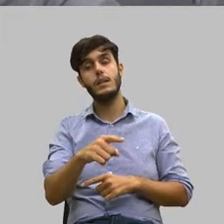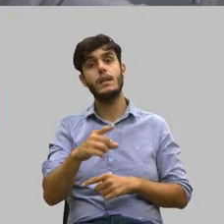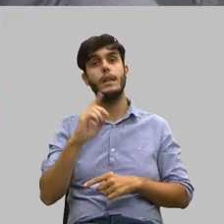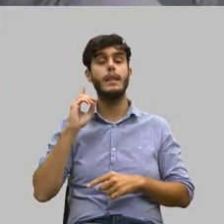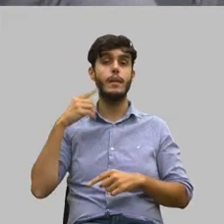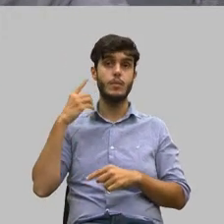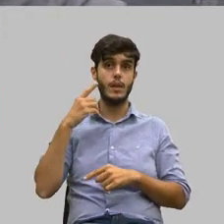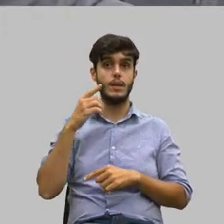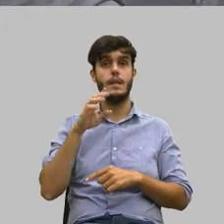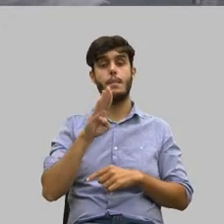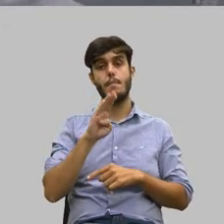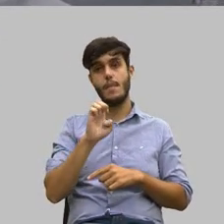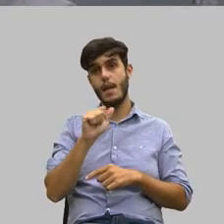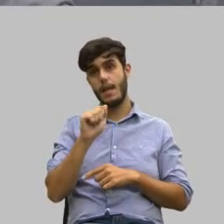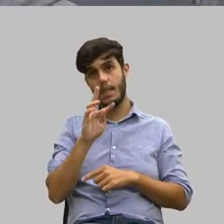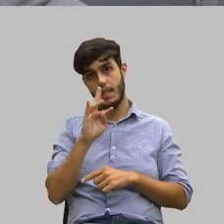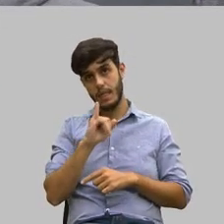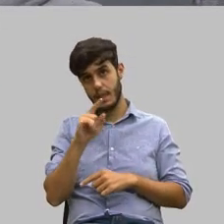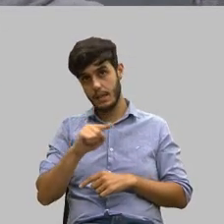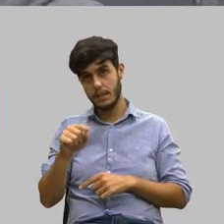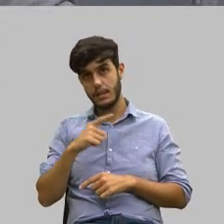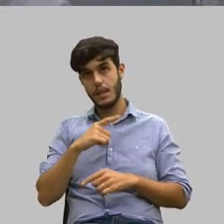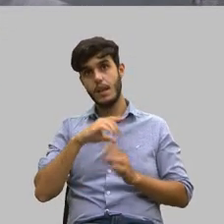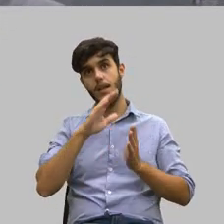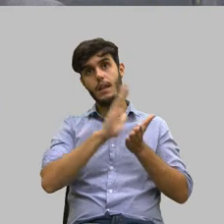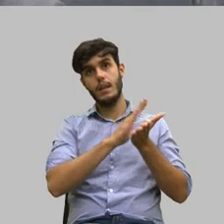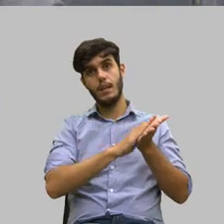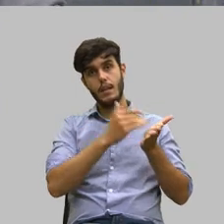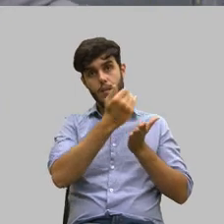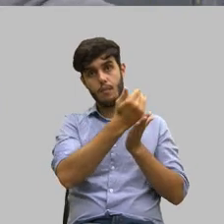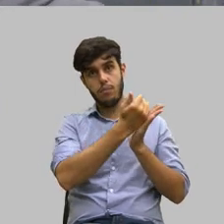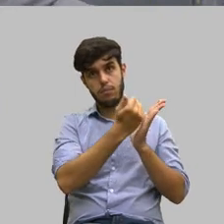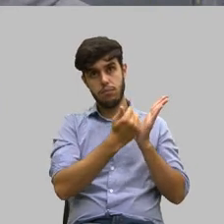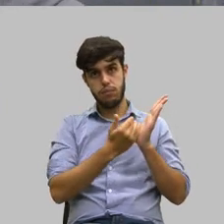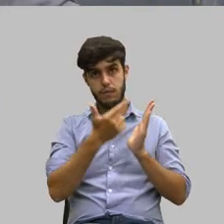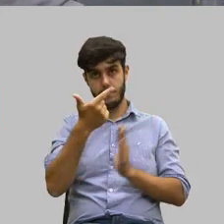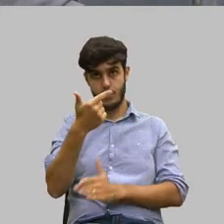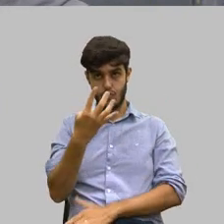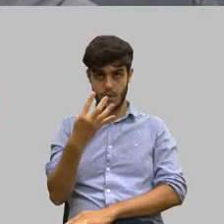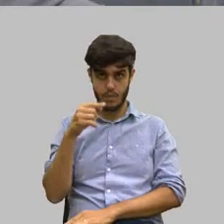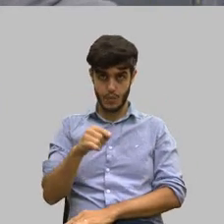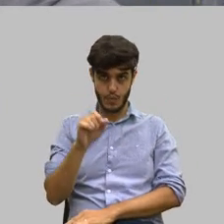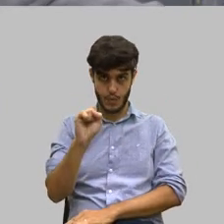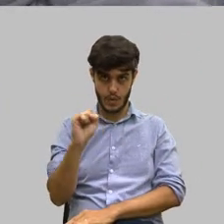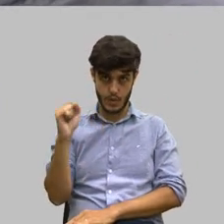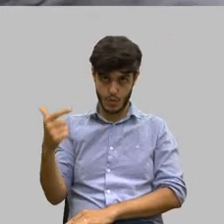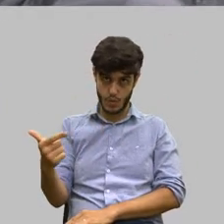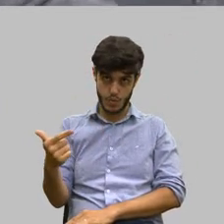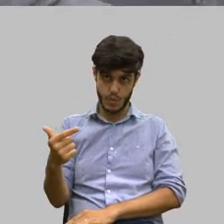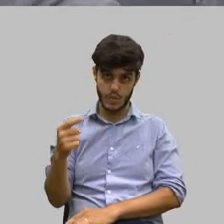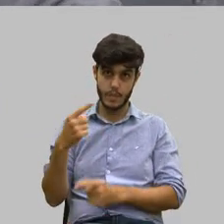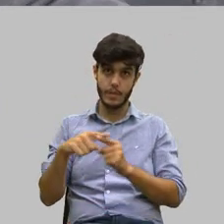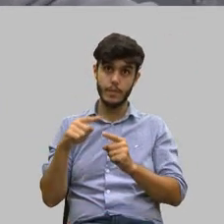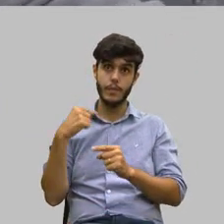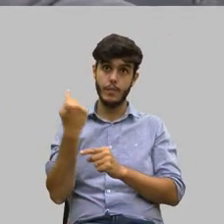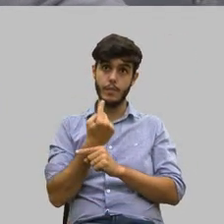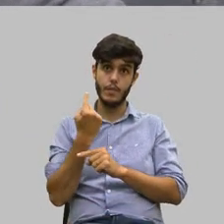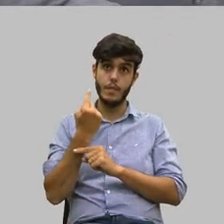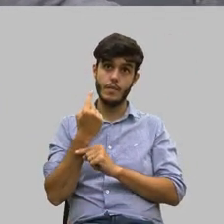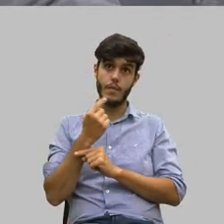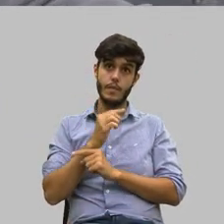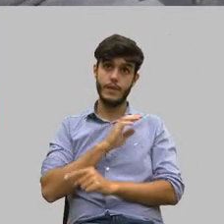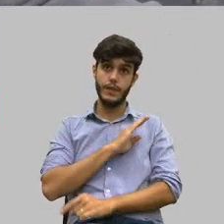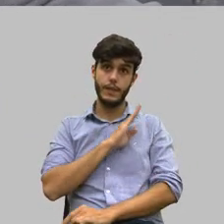aqui uma um cômputo Geral de 24 p82 mas quando a gente vai lá